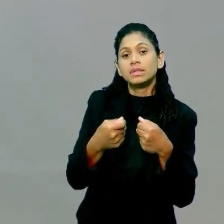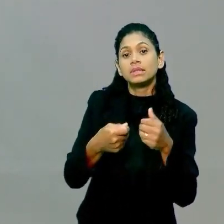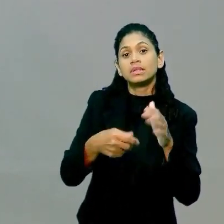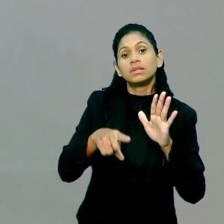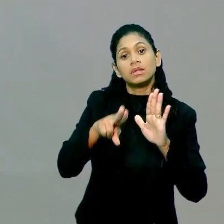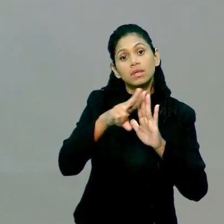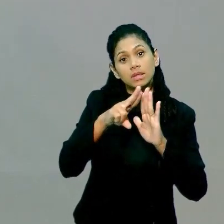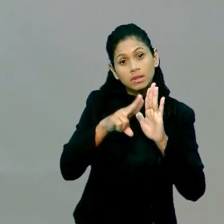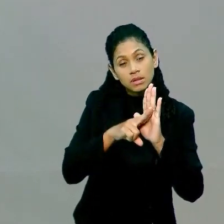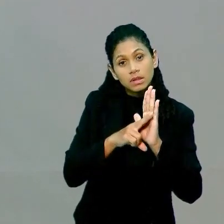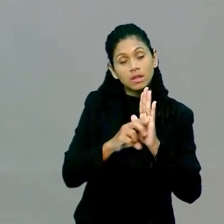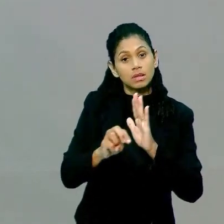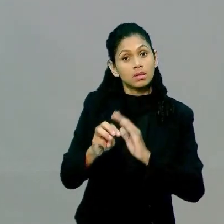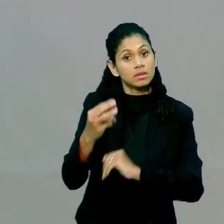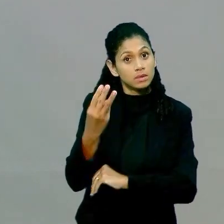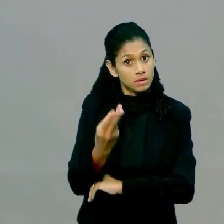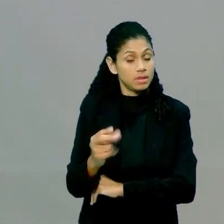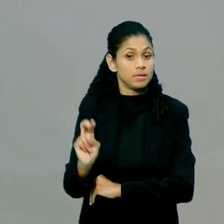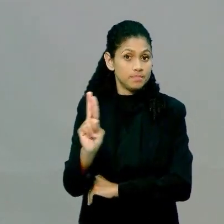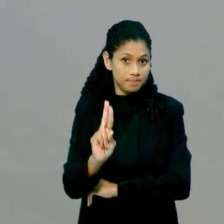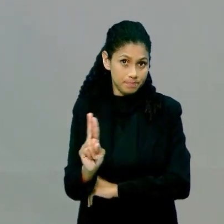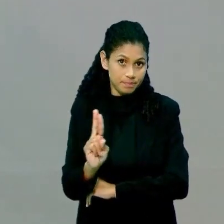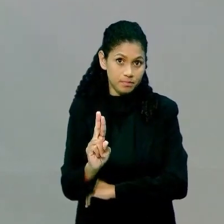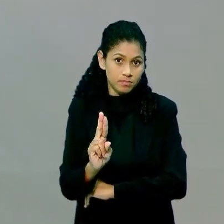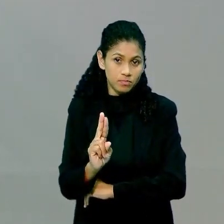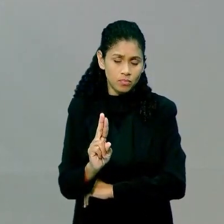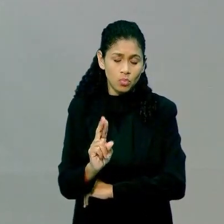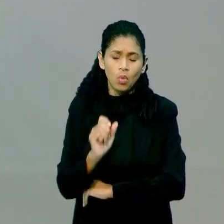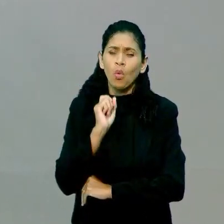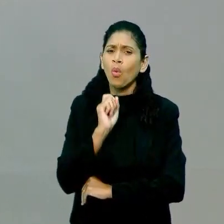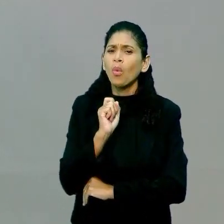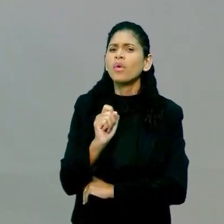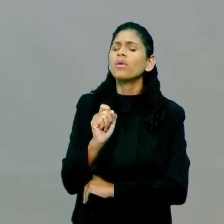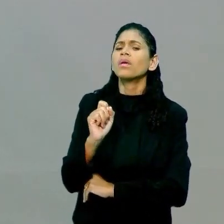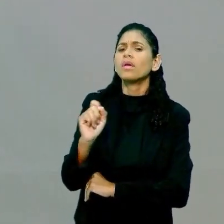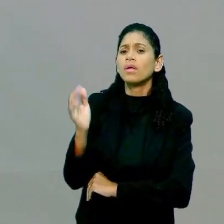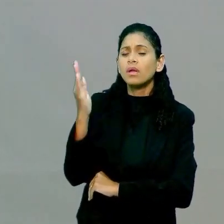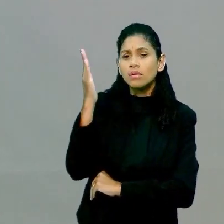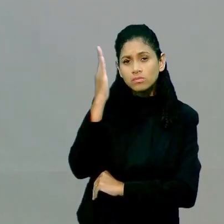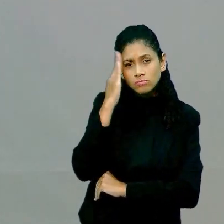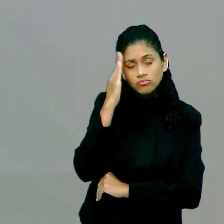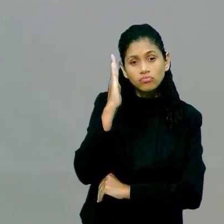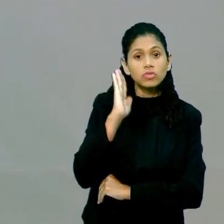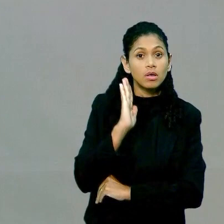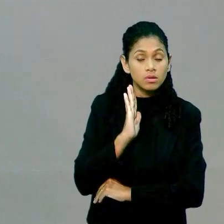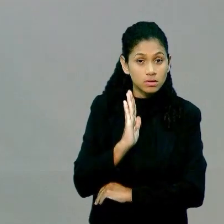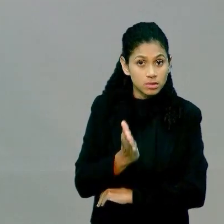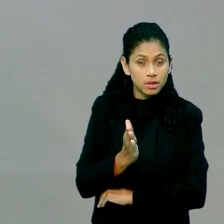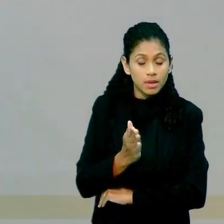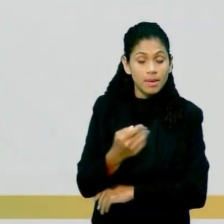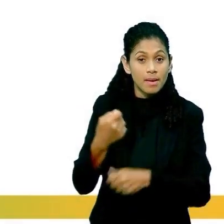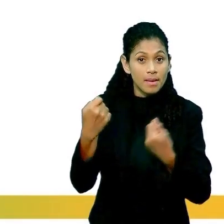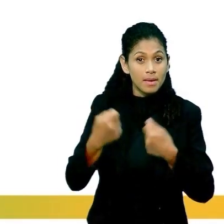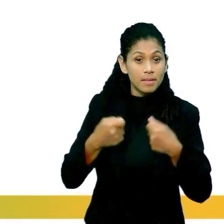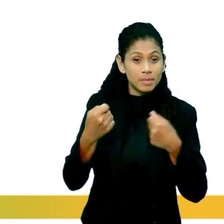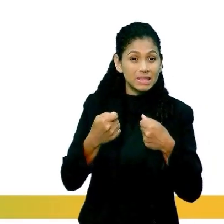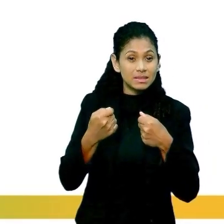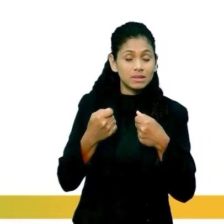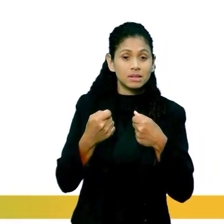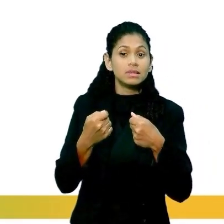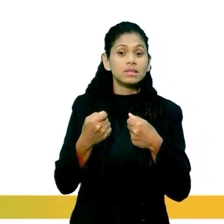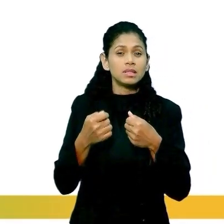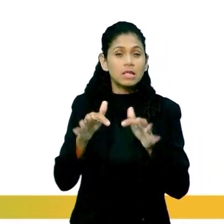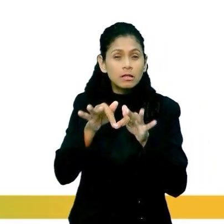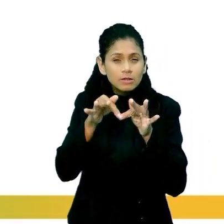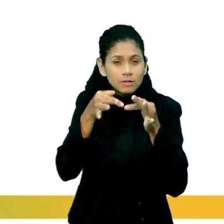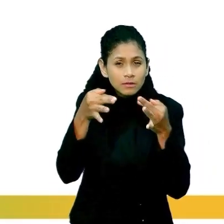de 3. Então, o que eu sei sobre a questão? Que a estudante de química ela precisa sintetizar a amônia. Então, olha só o